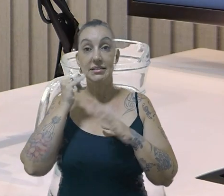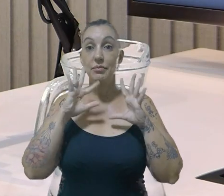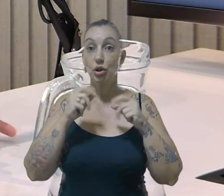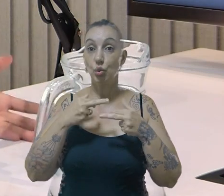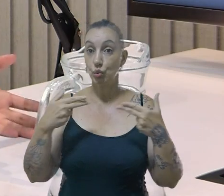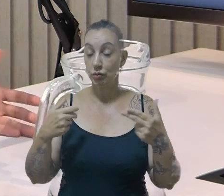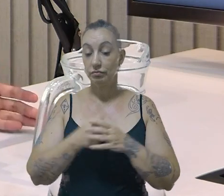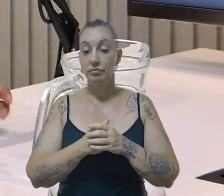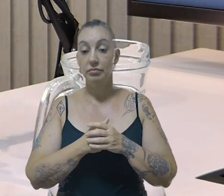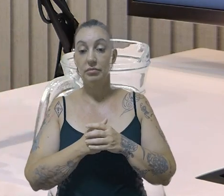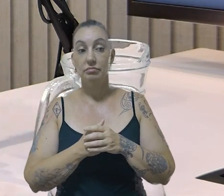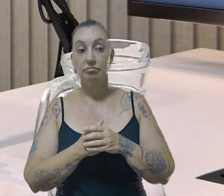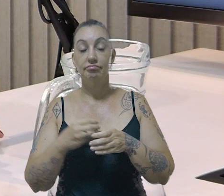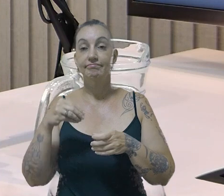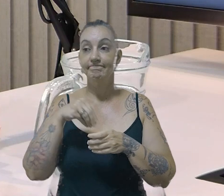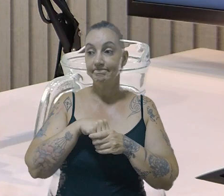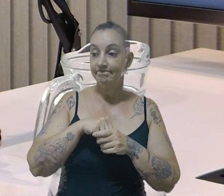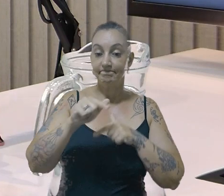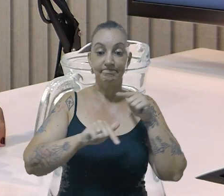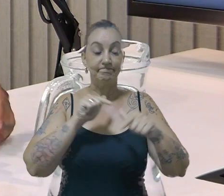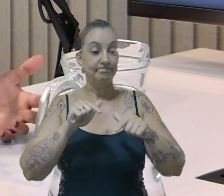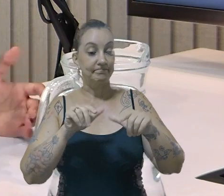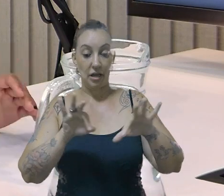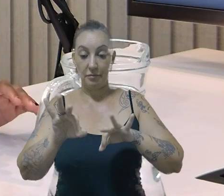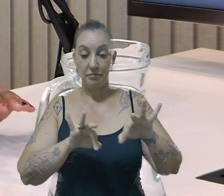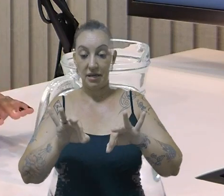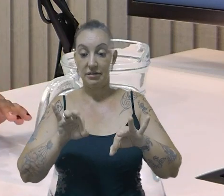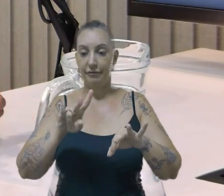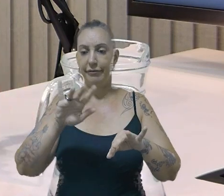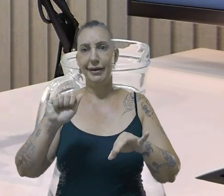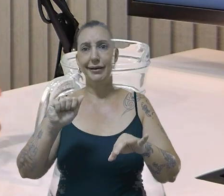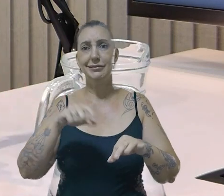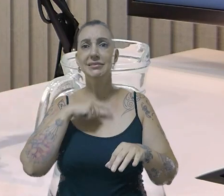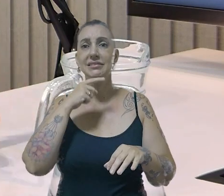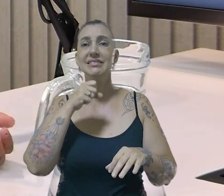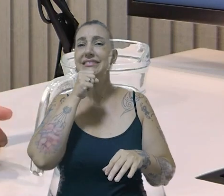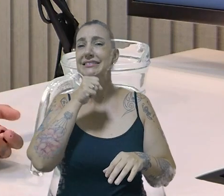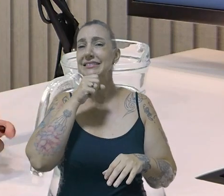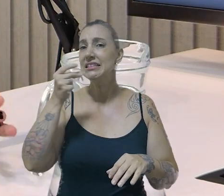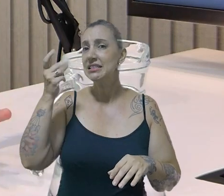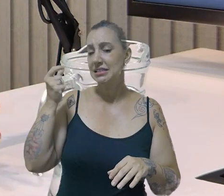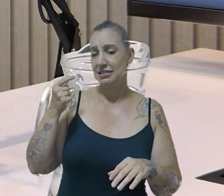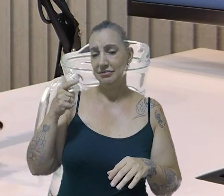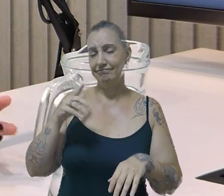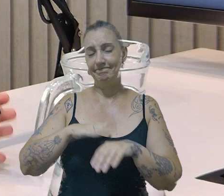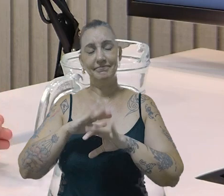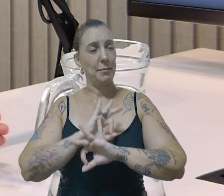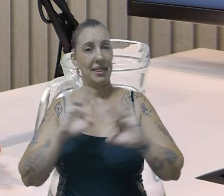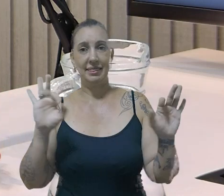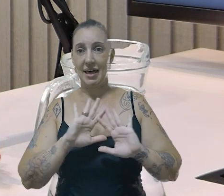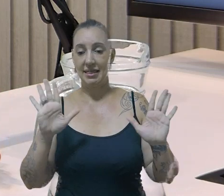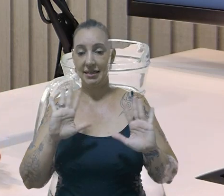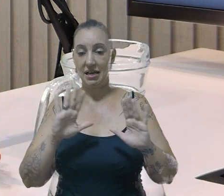e aí quando ele cai pra vida o a mesa do viga tava em desuso assim já nem era mais fabricada era uma